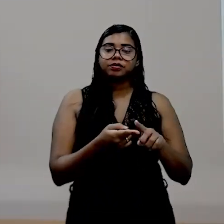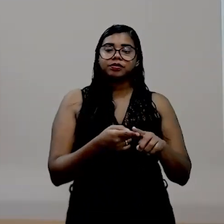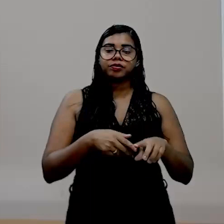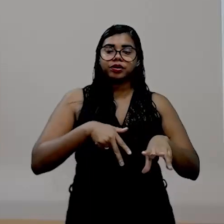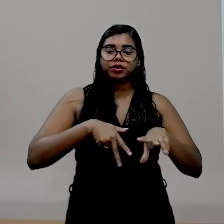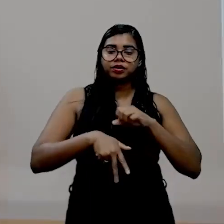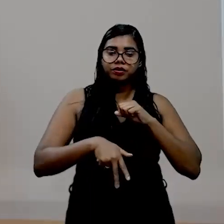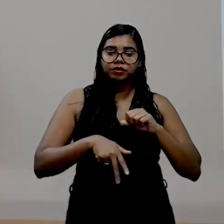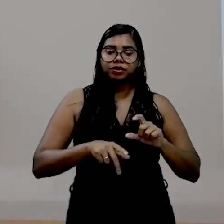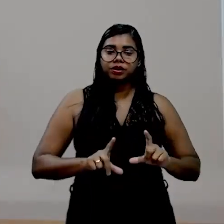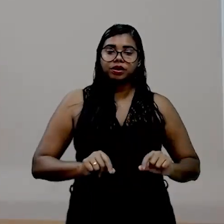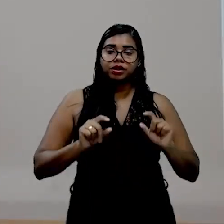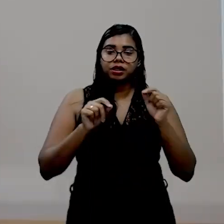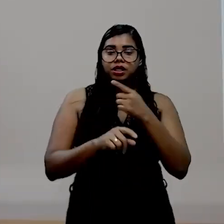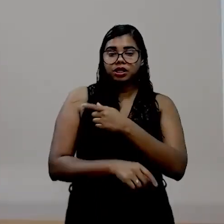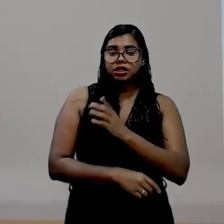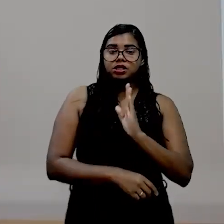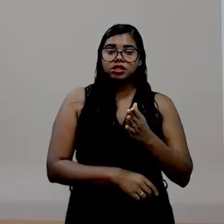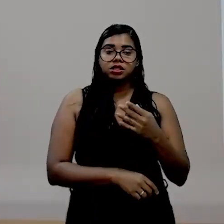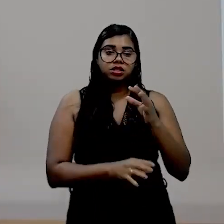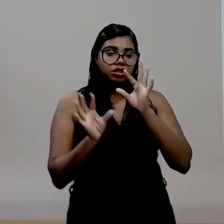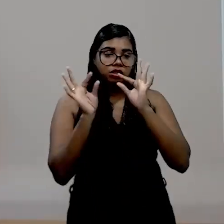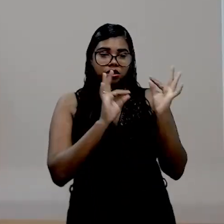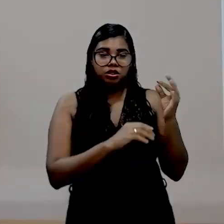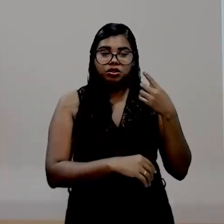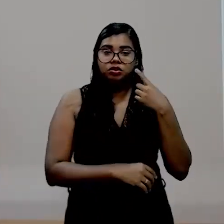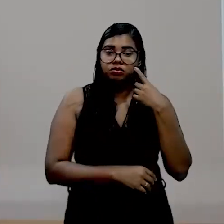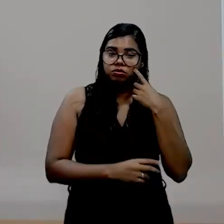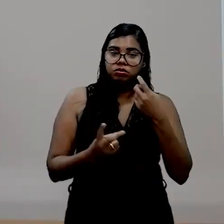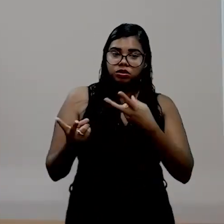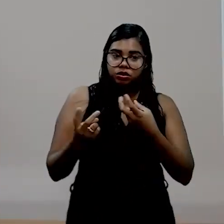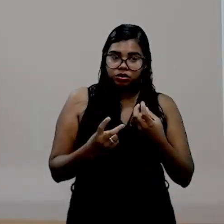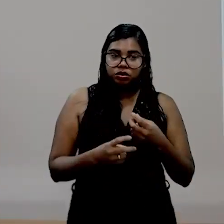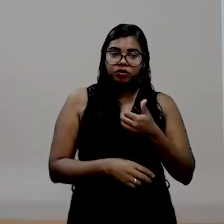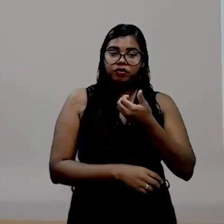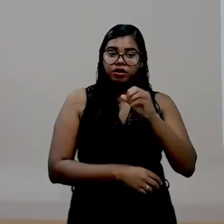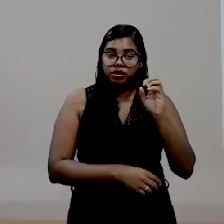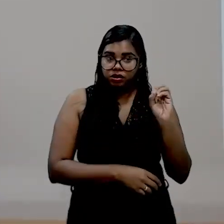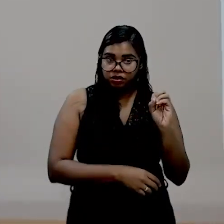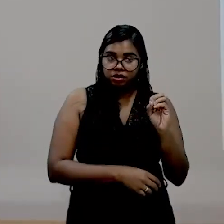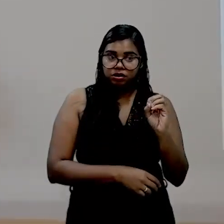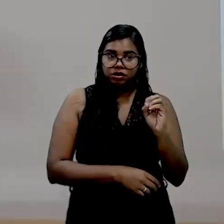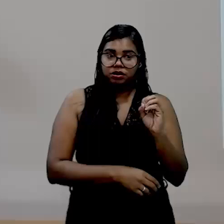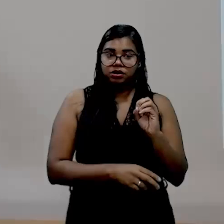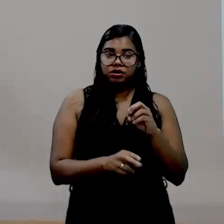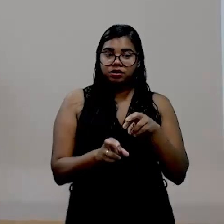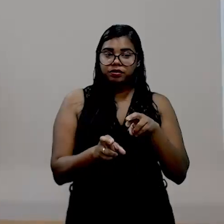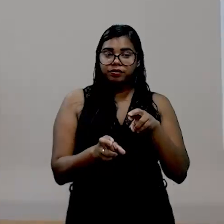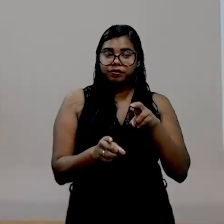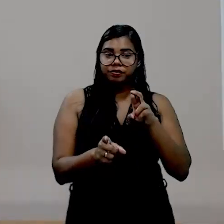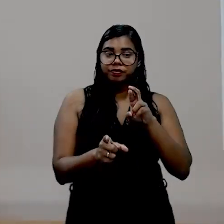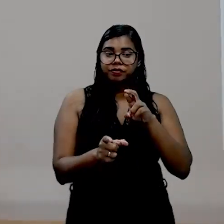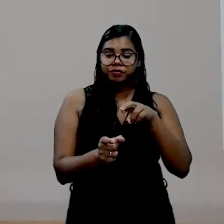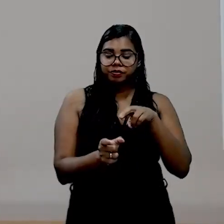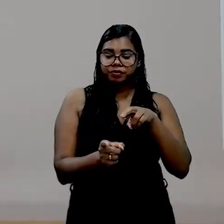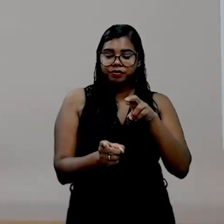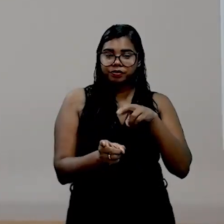de 100 numa prostatite. Uma prostatite, 100. Quando ele tratou a prostatite, normalizou.